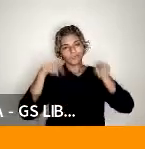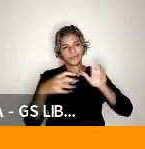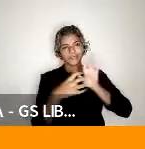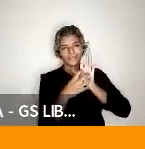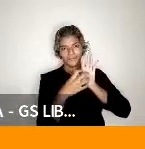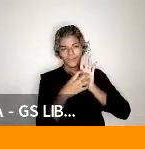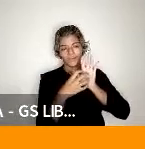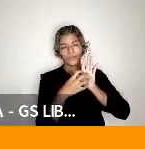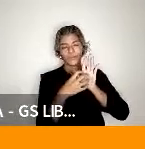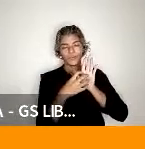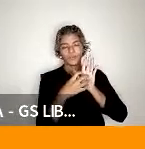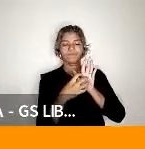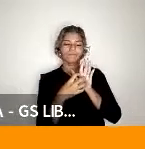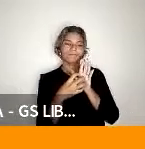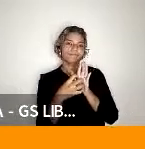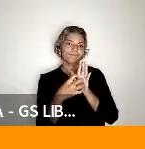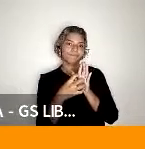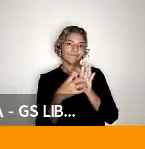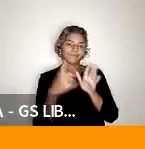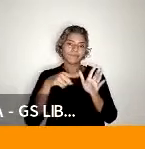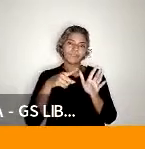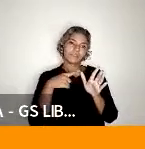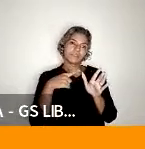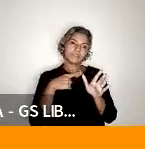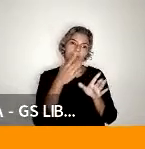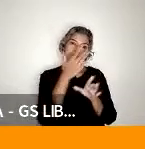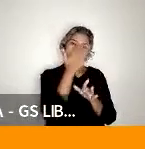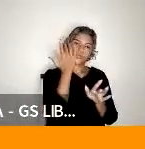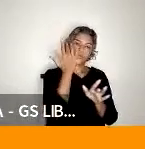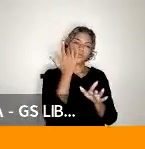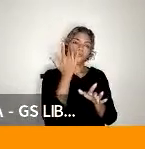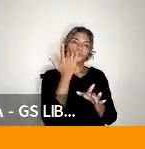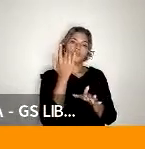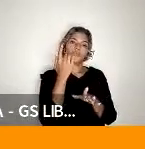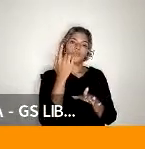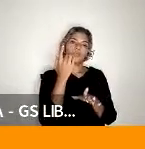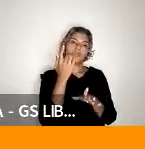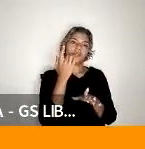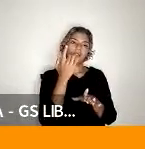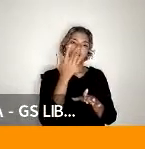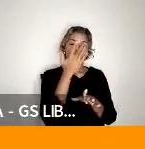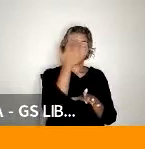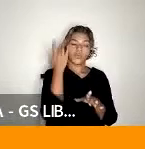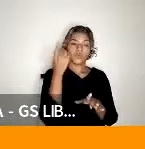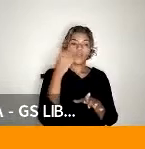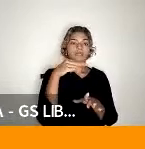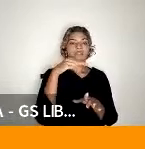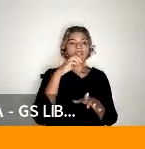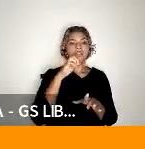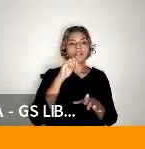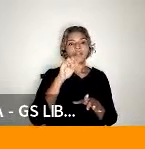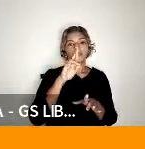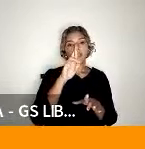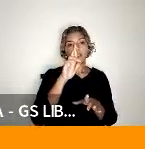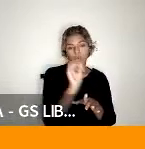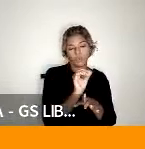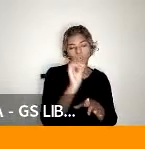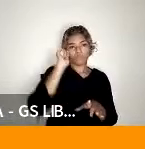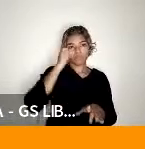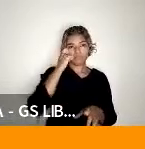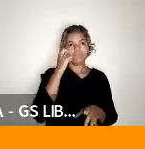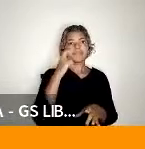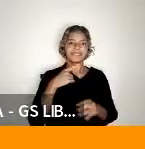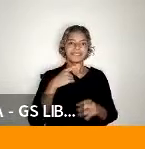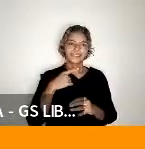aí, seguido de pessoas negras, né? Se a nomenclatura no relatório está equivocada, né? Mas seria o vermelho seria preto, né? Seriam